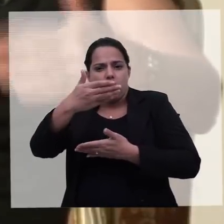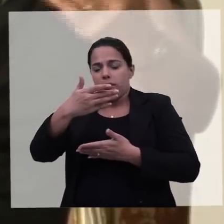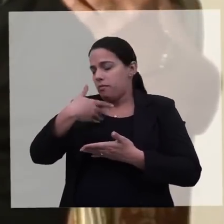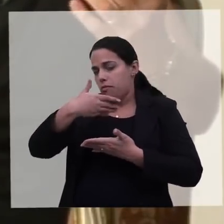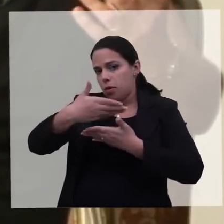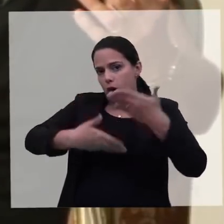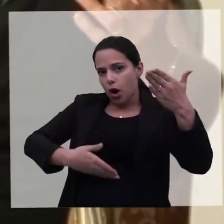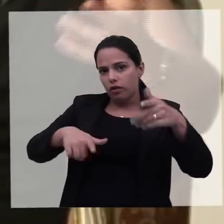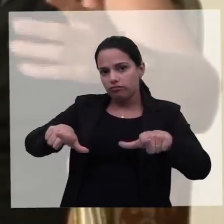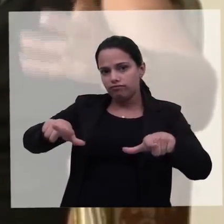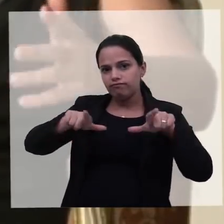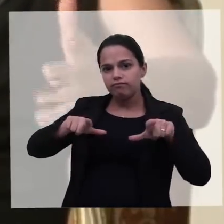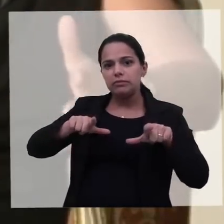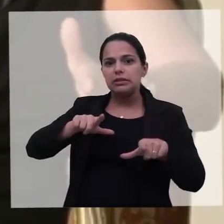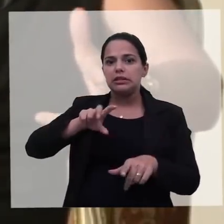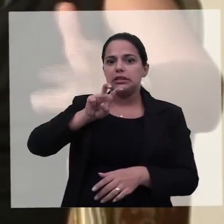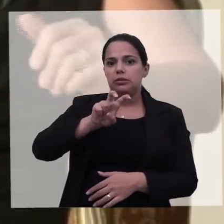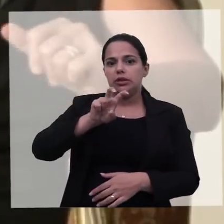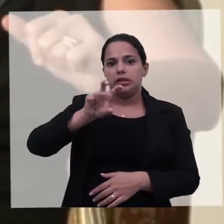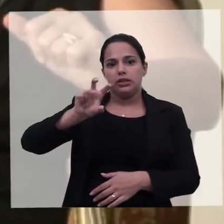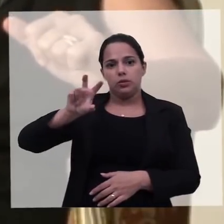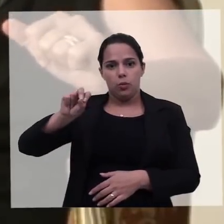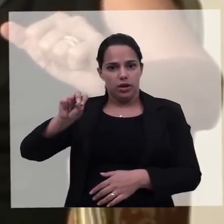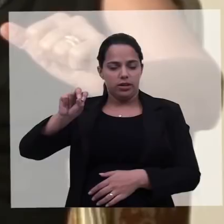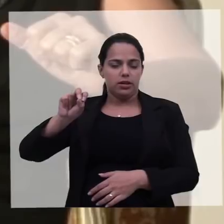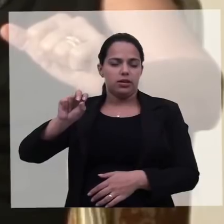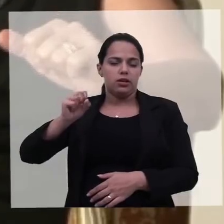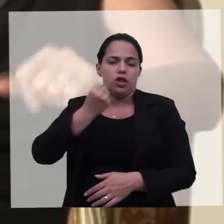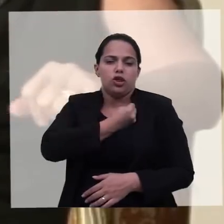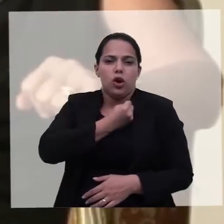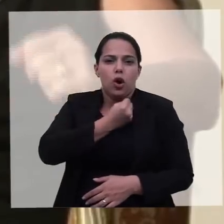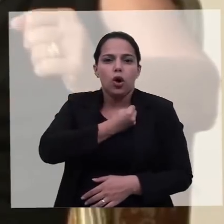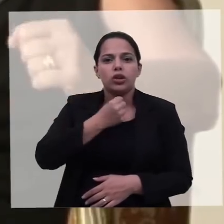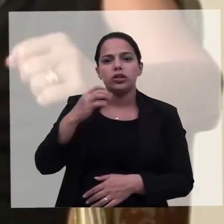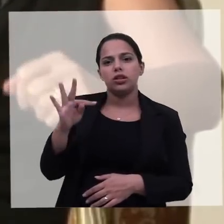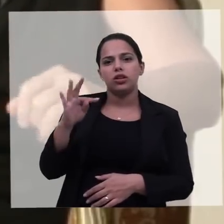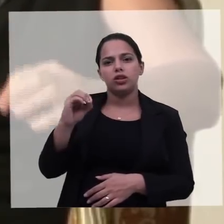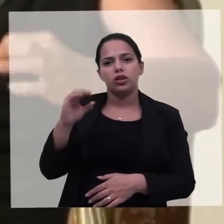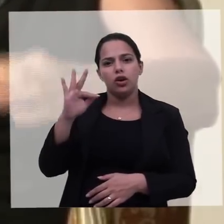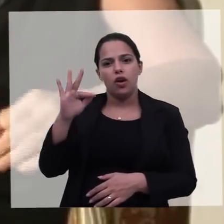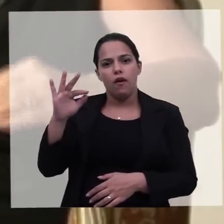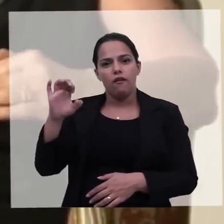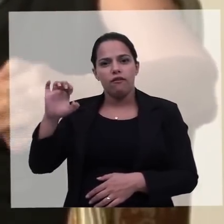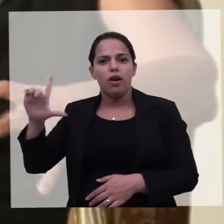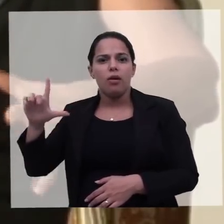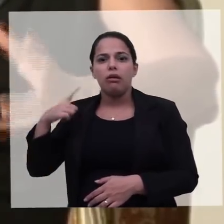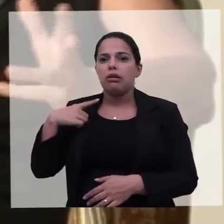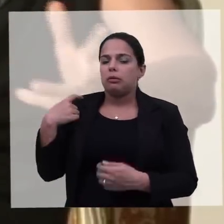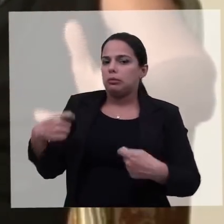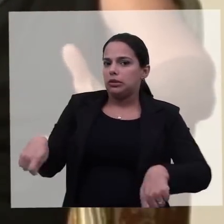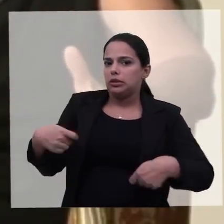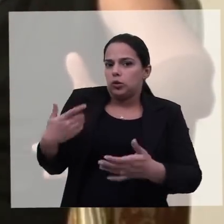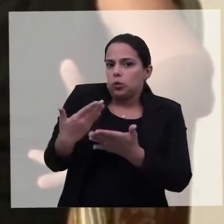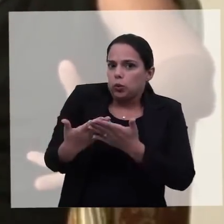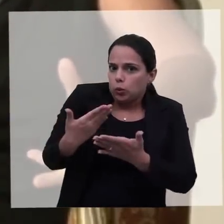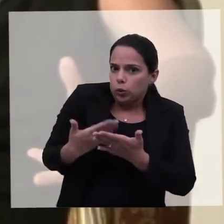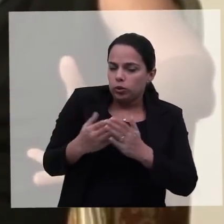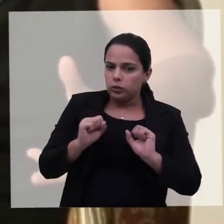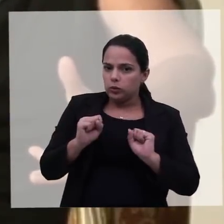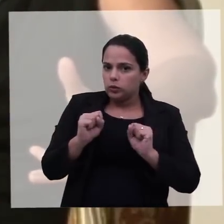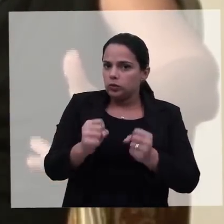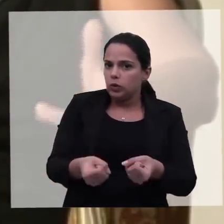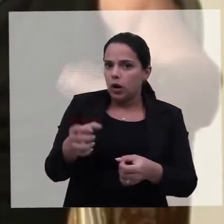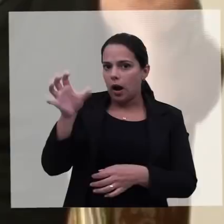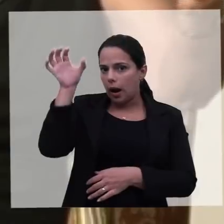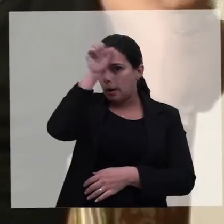né, que era 550 pontos, não é fácil tirar 550 pontos no TOEFL. Então foram muitas horas de